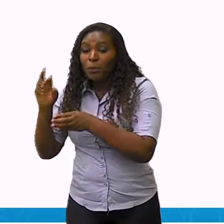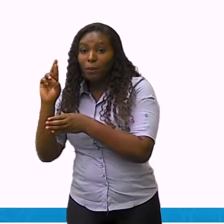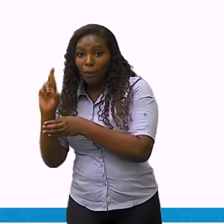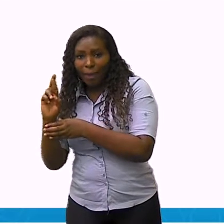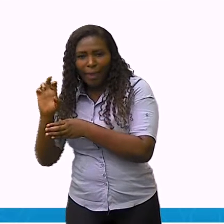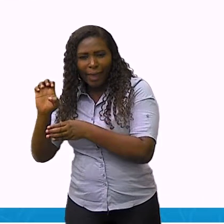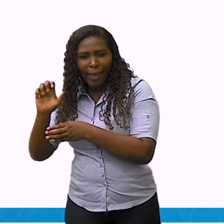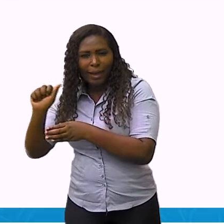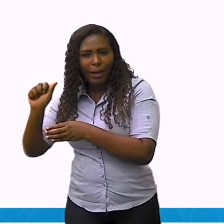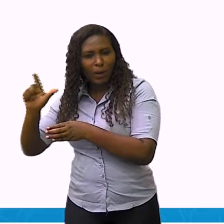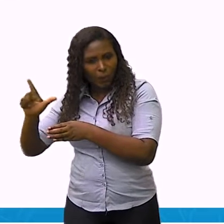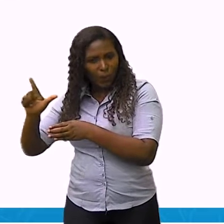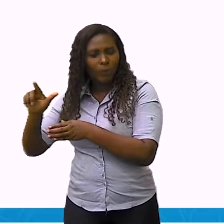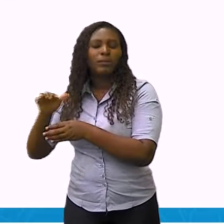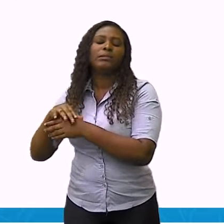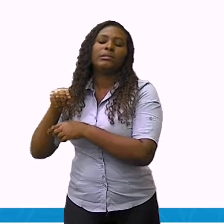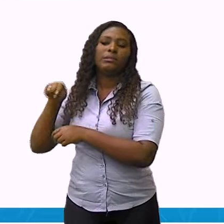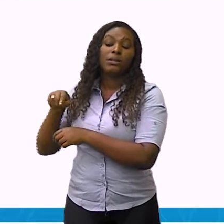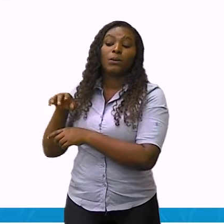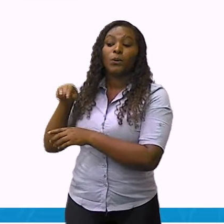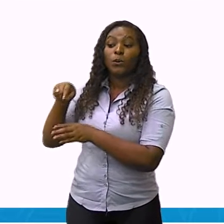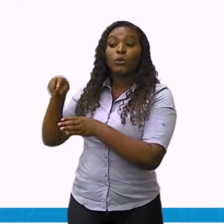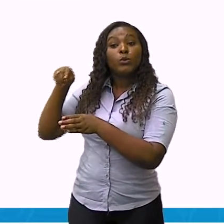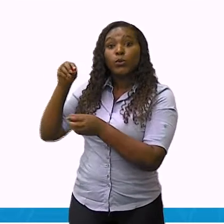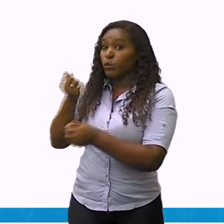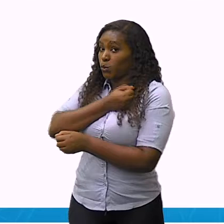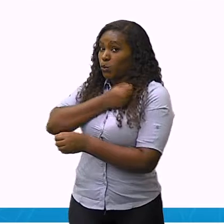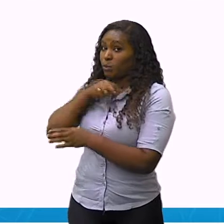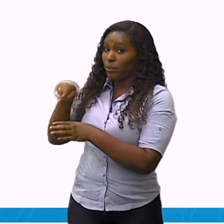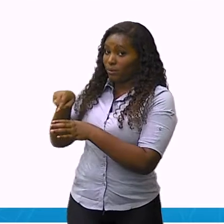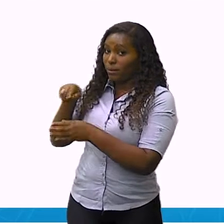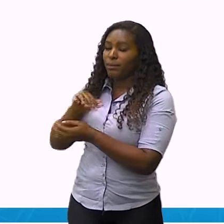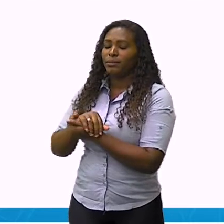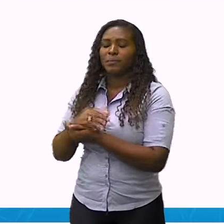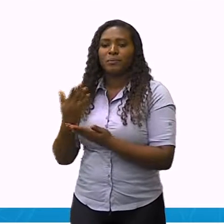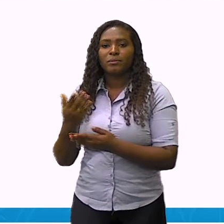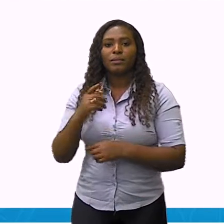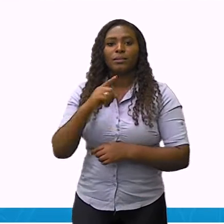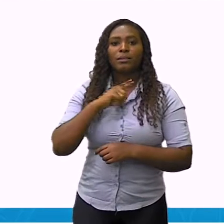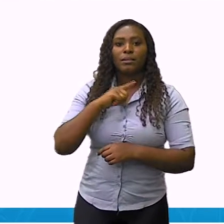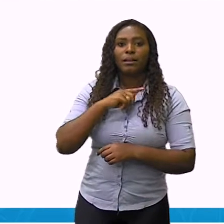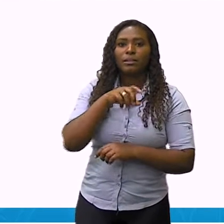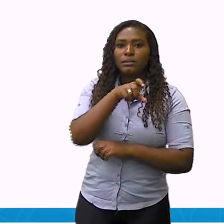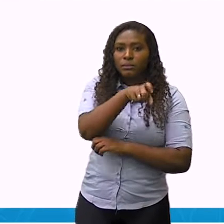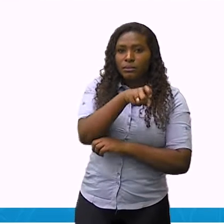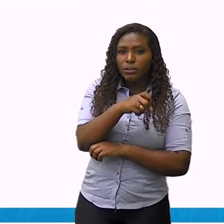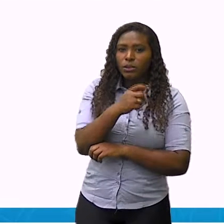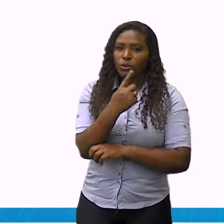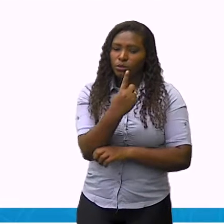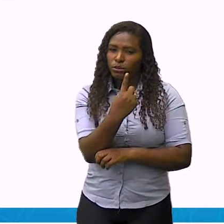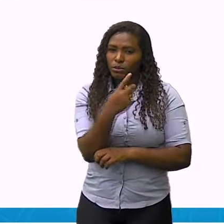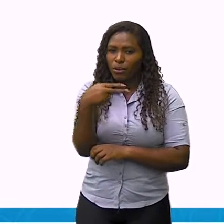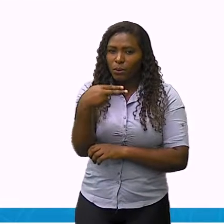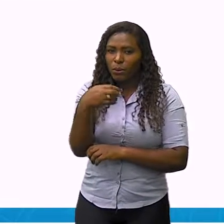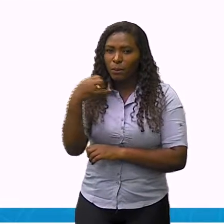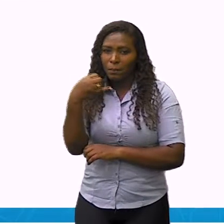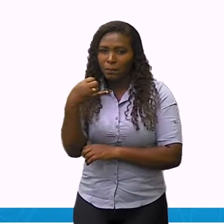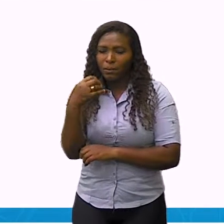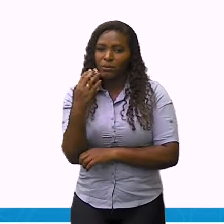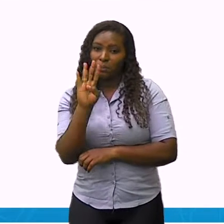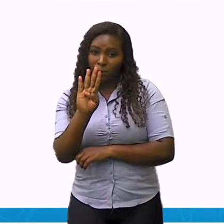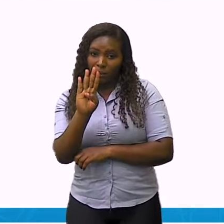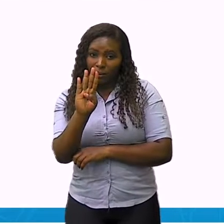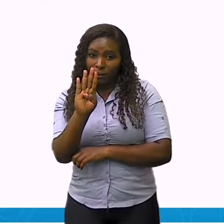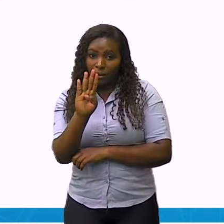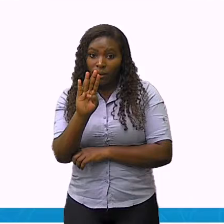você consegue determinar quantas raízes essa equação vai ter no final sem precisar de resolver. Então